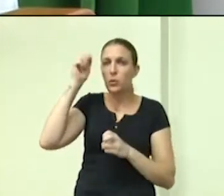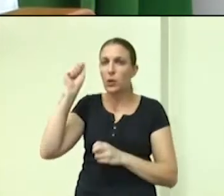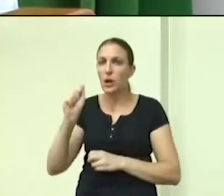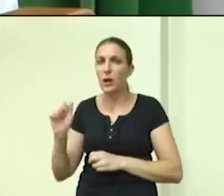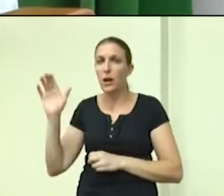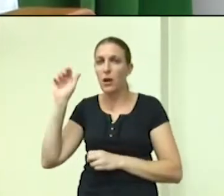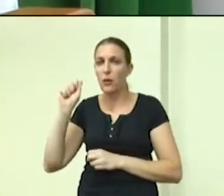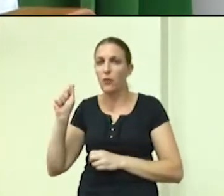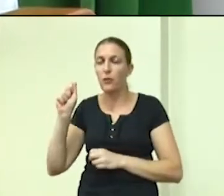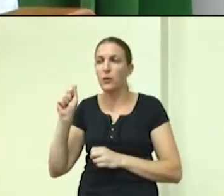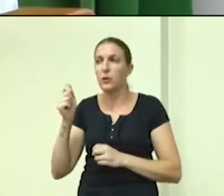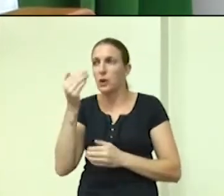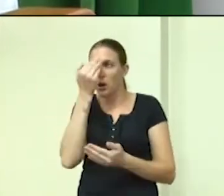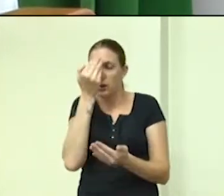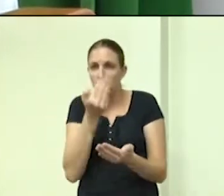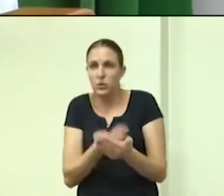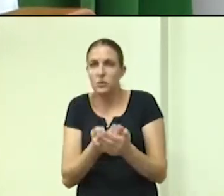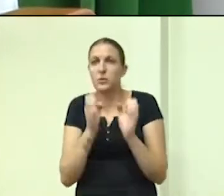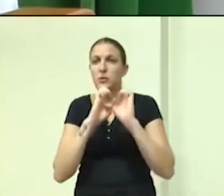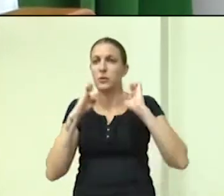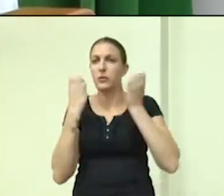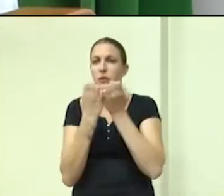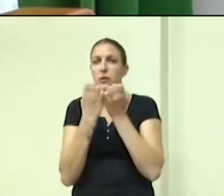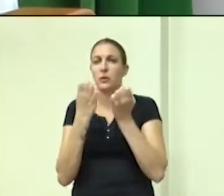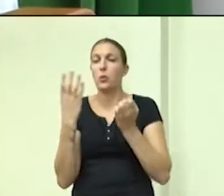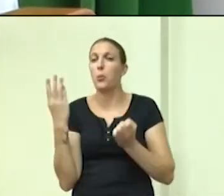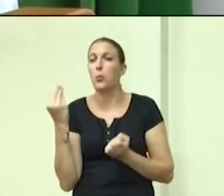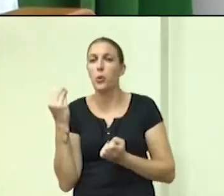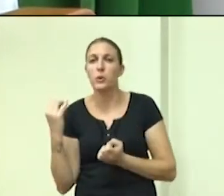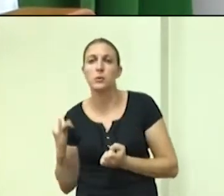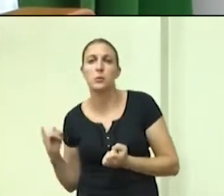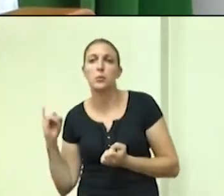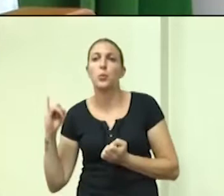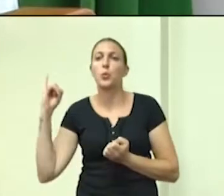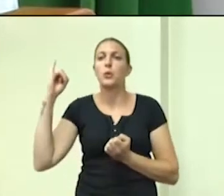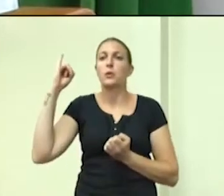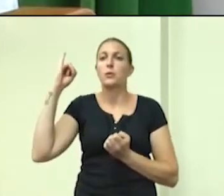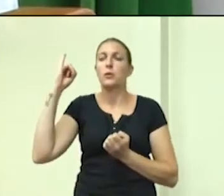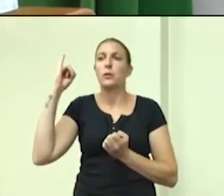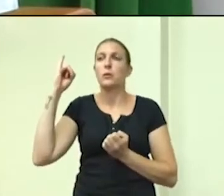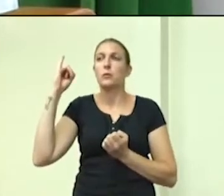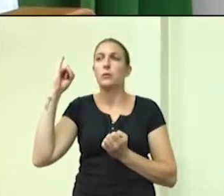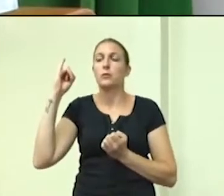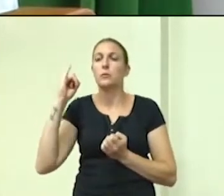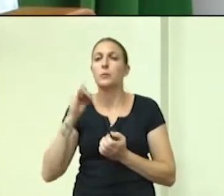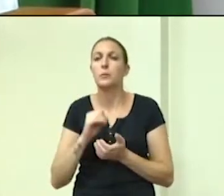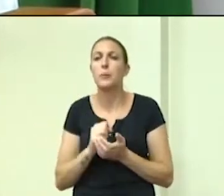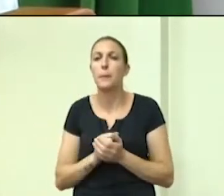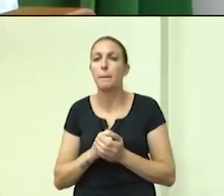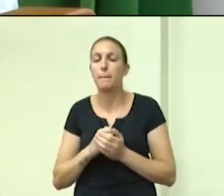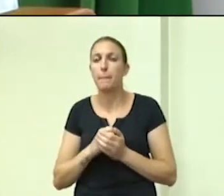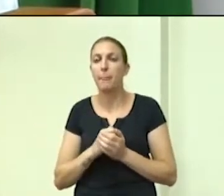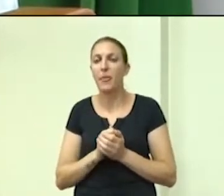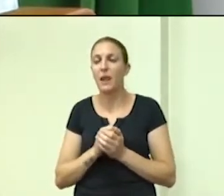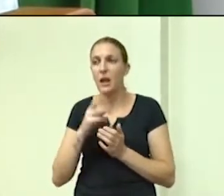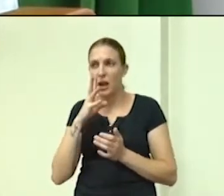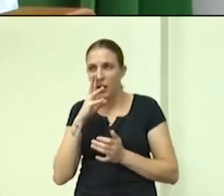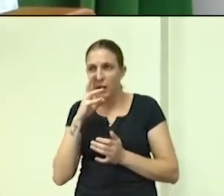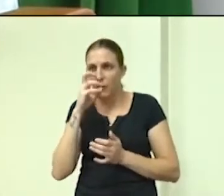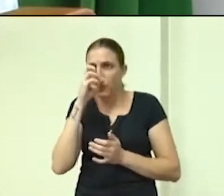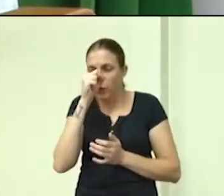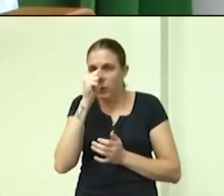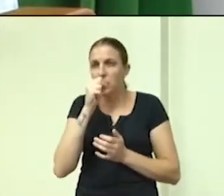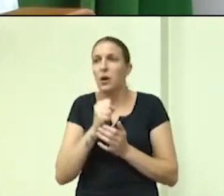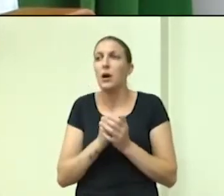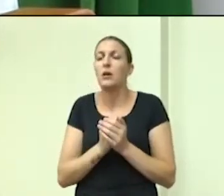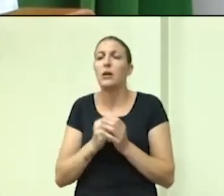Acreditamos que esse evento será de grande importância e contribuirá para consolidar ainda mais a cultura africana na nossa cidade. Estarão presentes representantes da